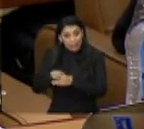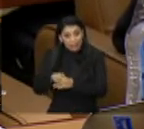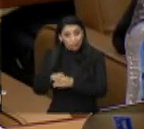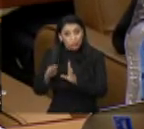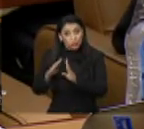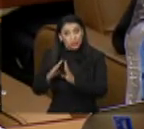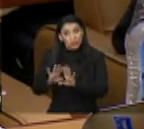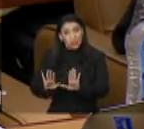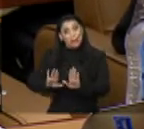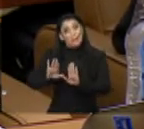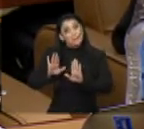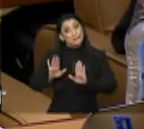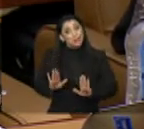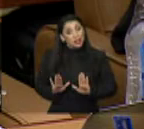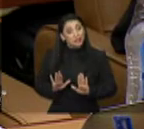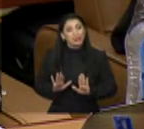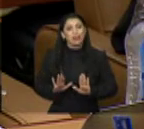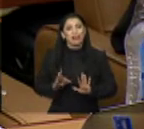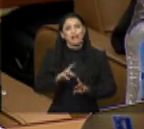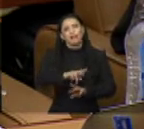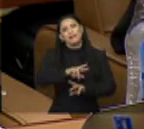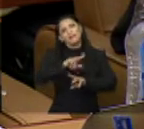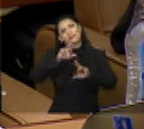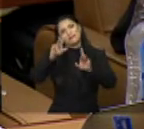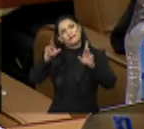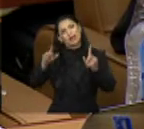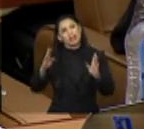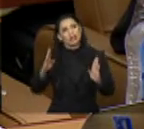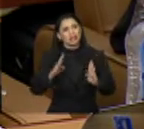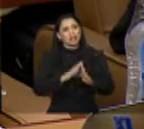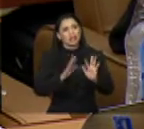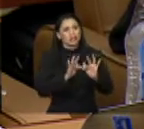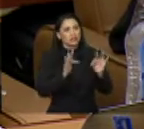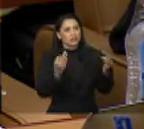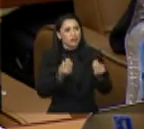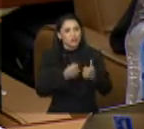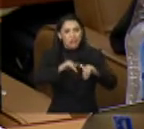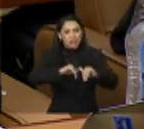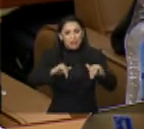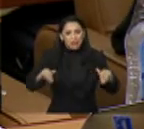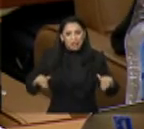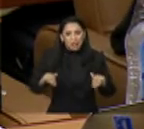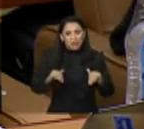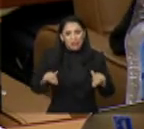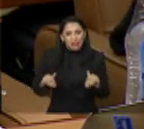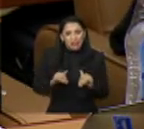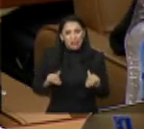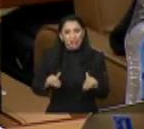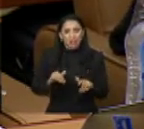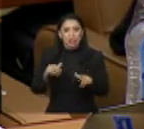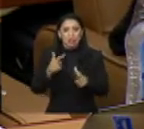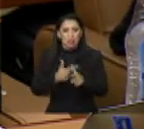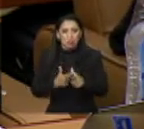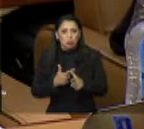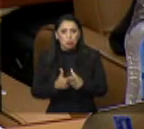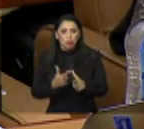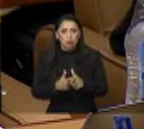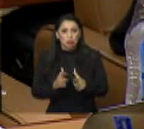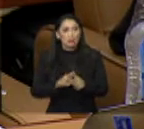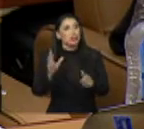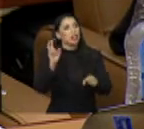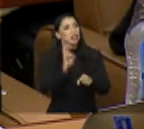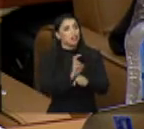muitos os casos de Lares desfeitos em que a creche muitas vezes é a proteção contra a violência